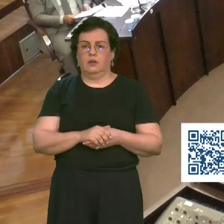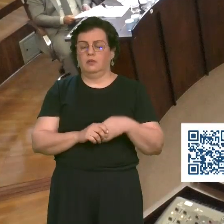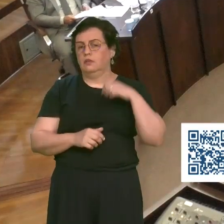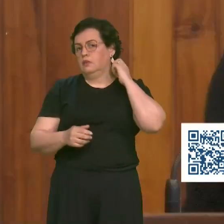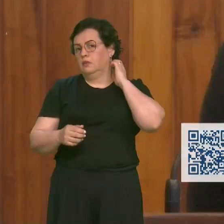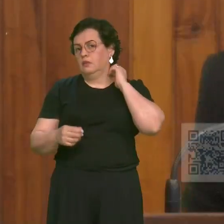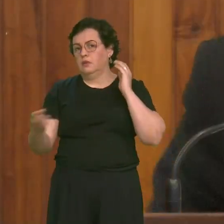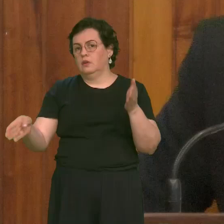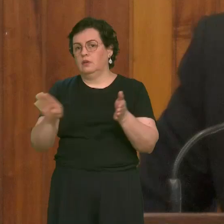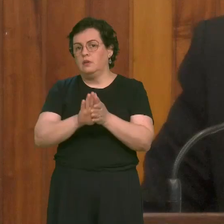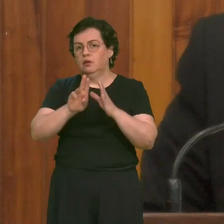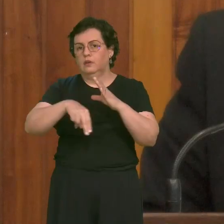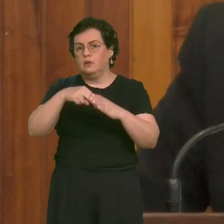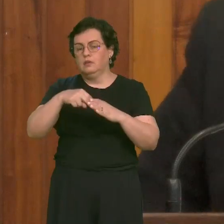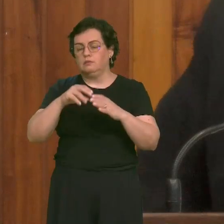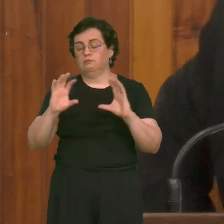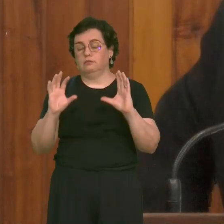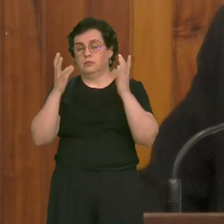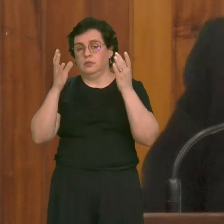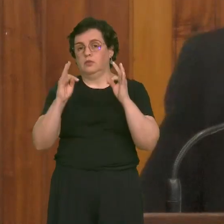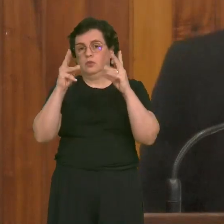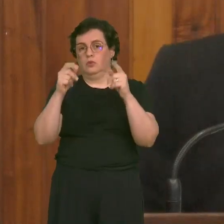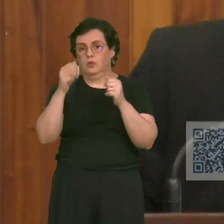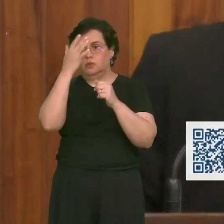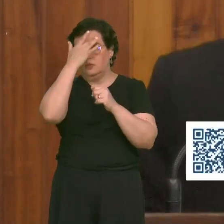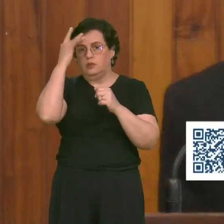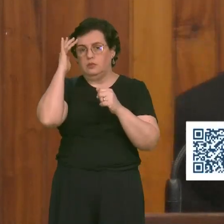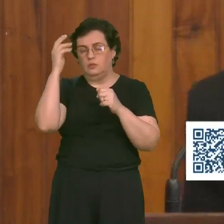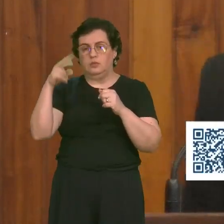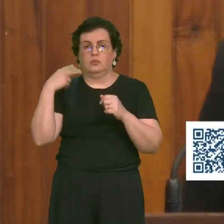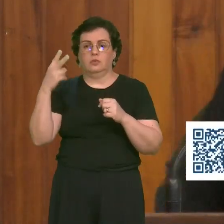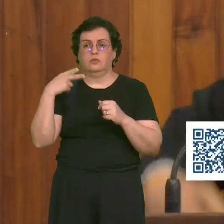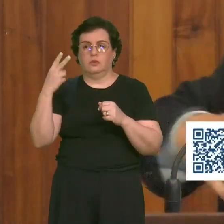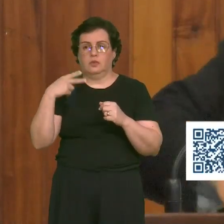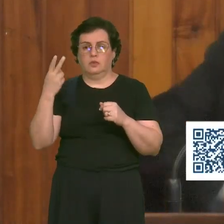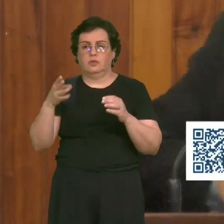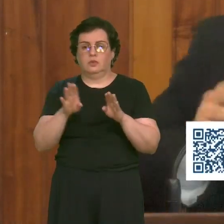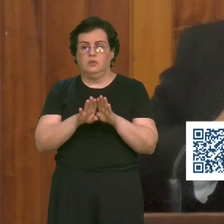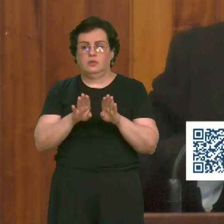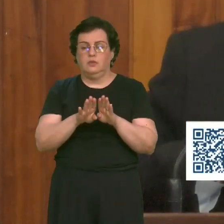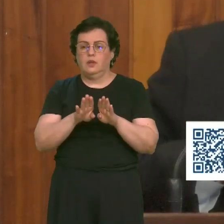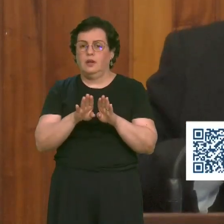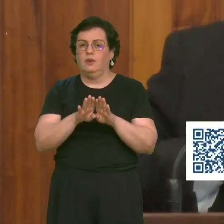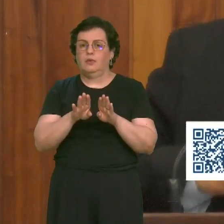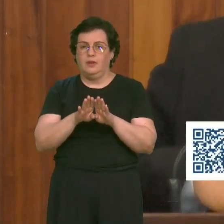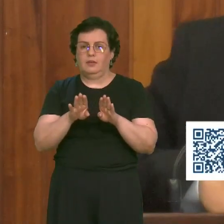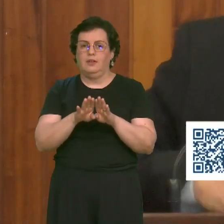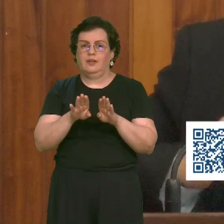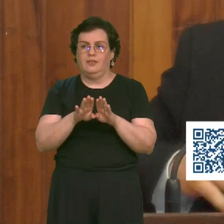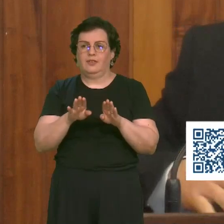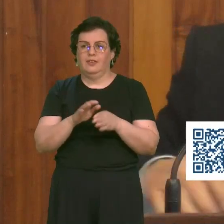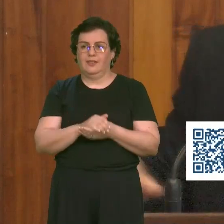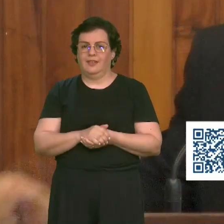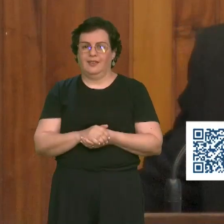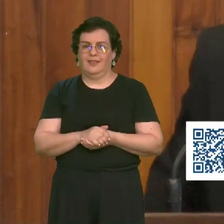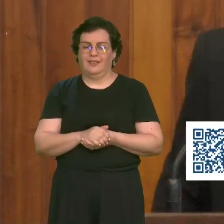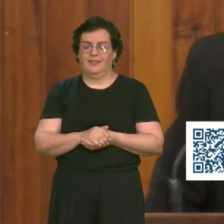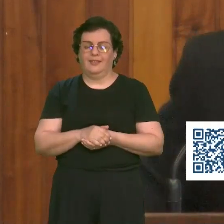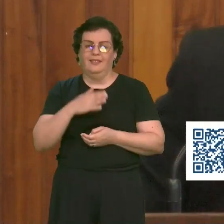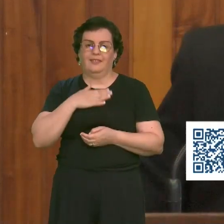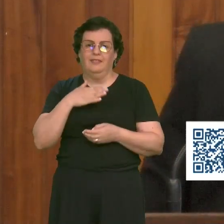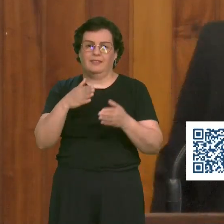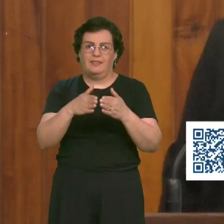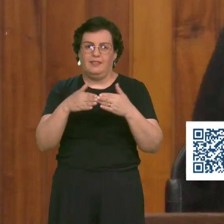retorna essa Tribuna saudando novamente os demais pares esse requerimento de mentoria